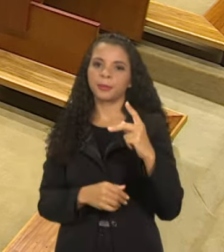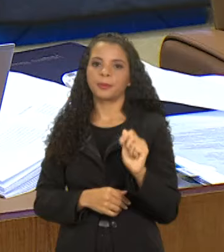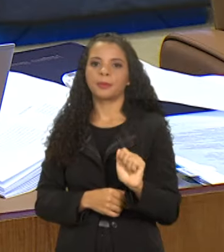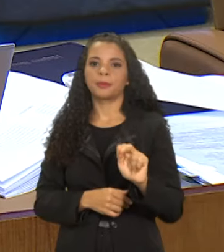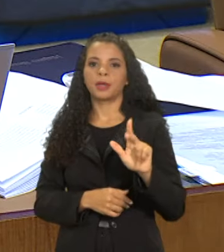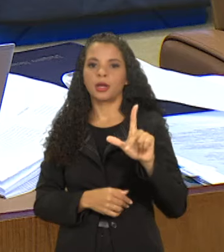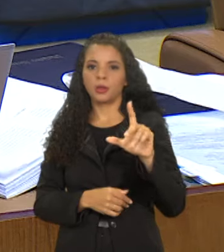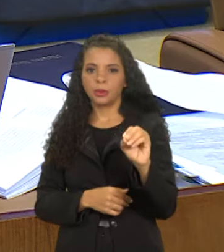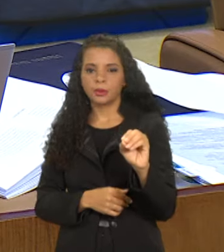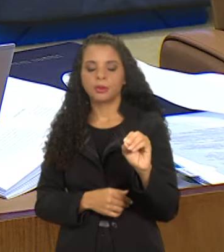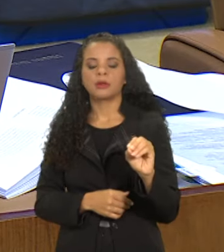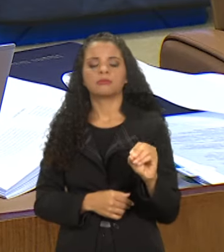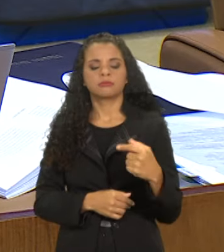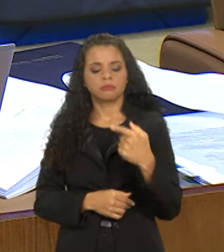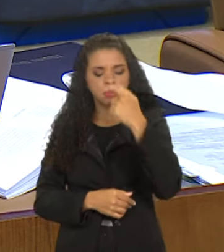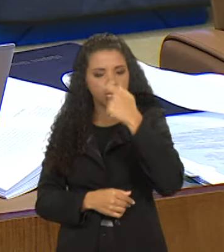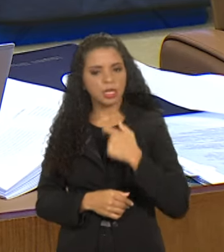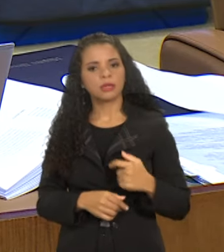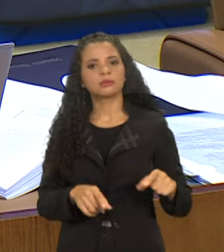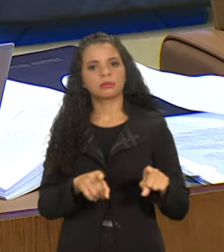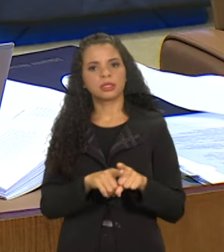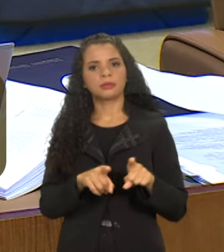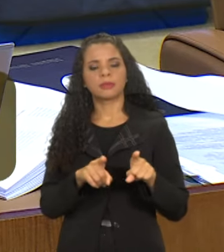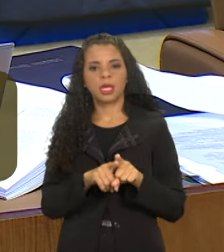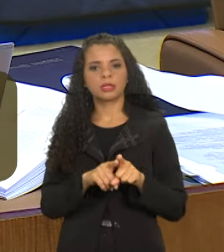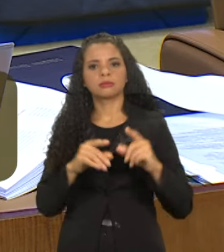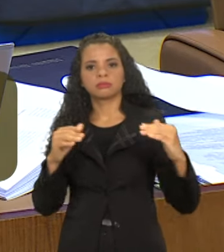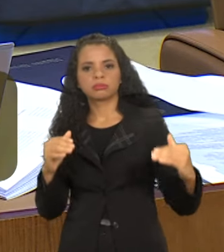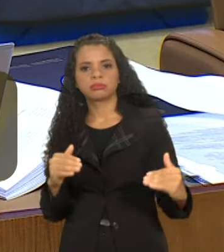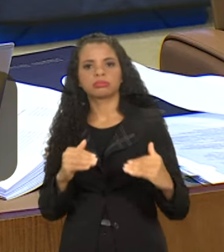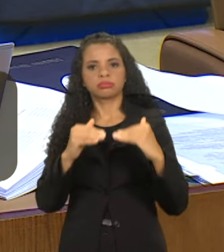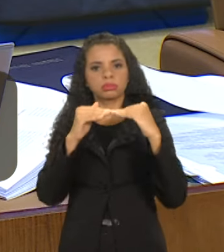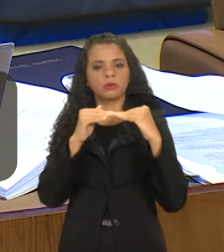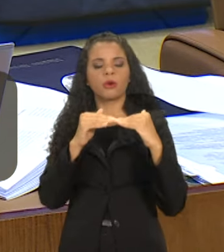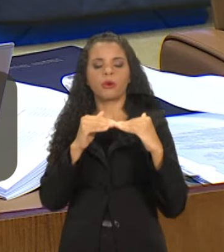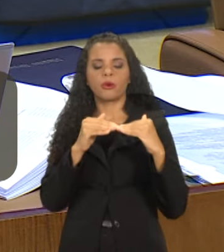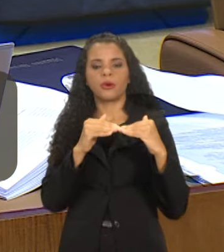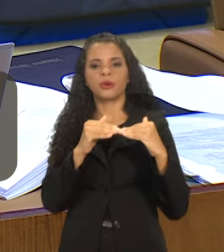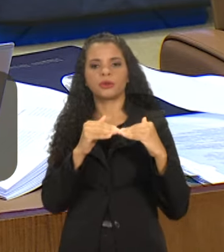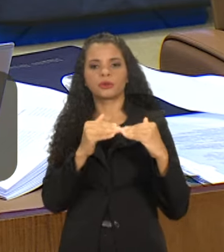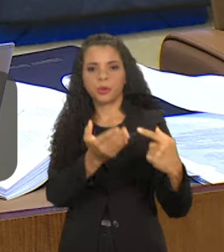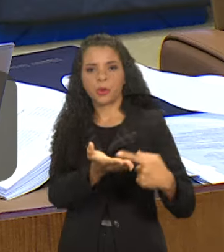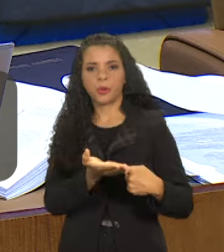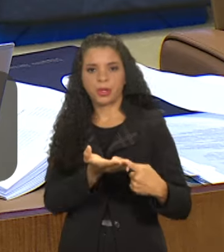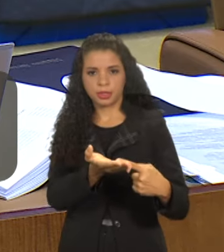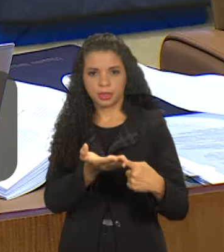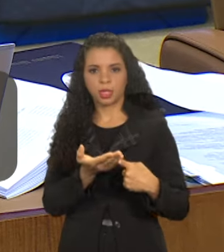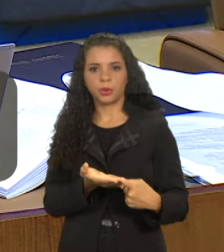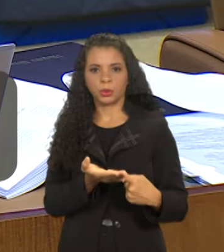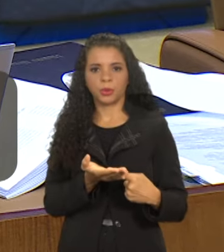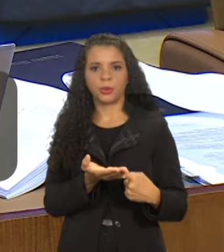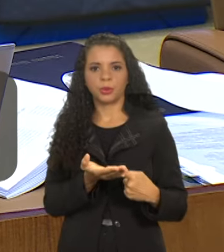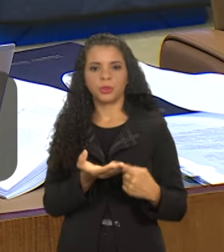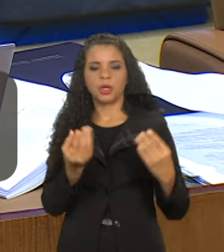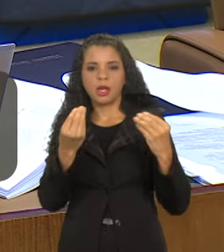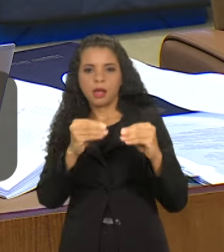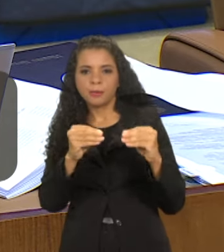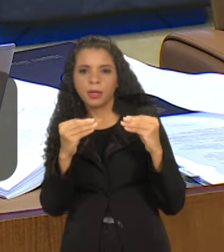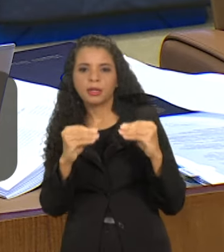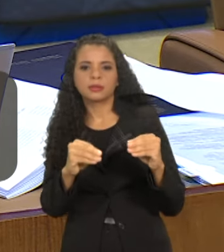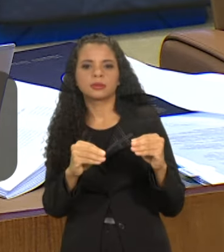homologo, ratifico a homologação desse acordo de reparação de danos causados pelo rompimento da